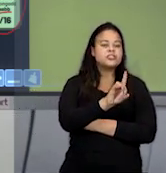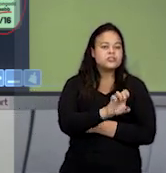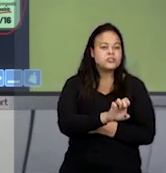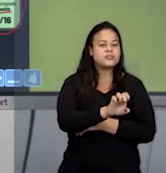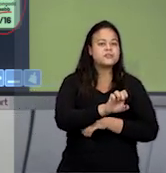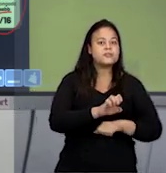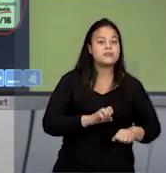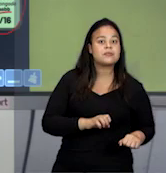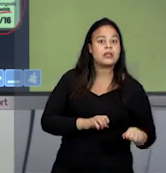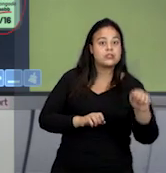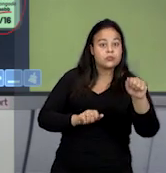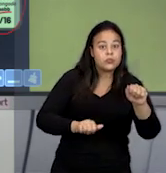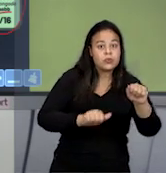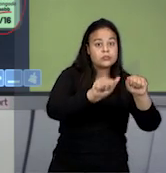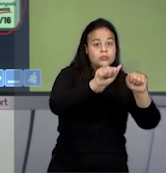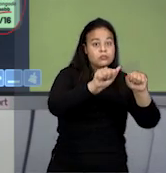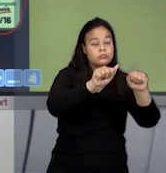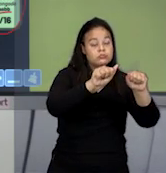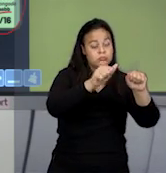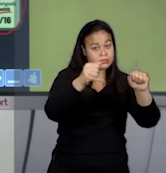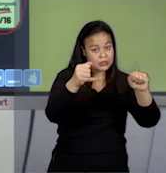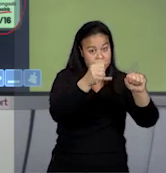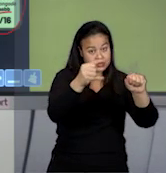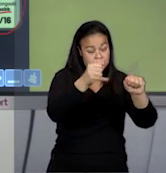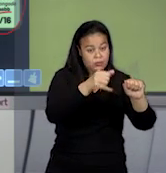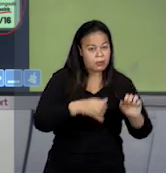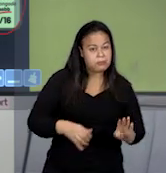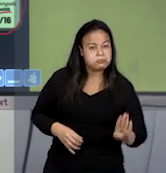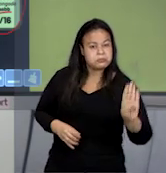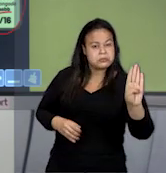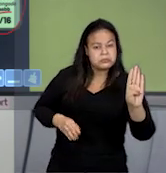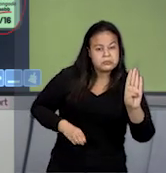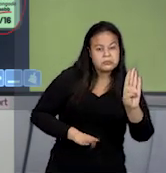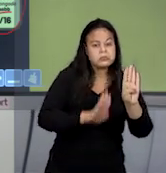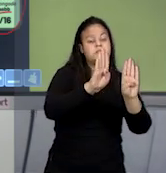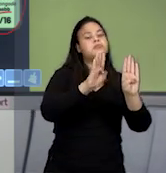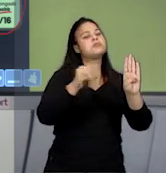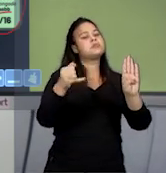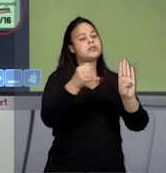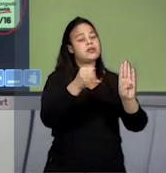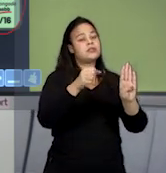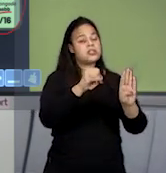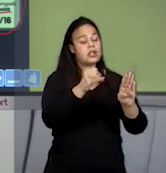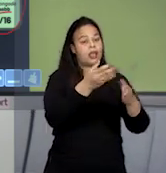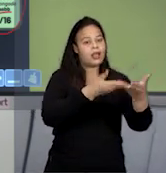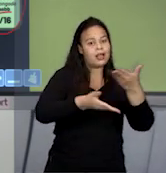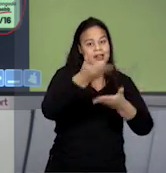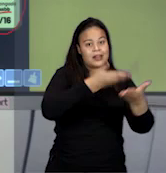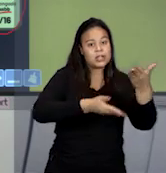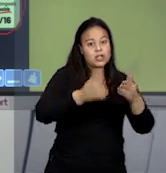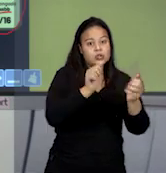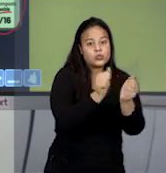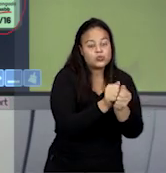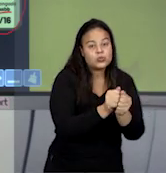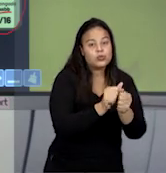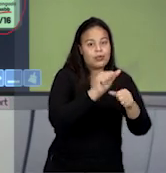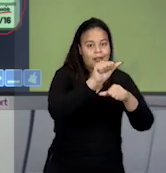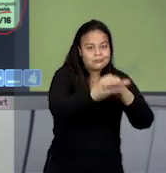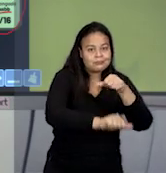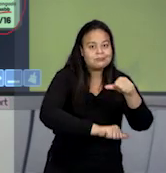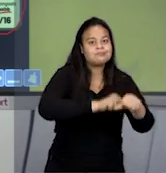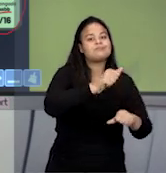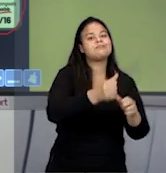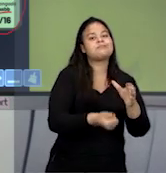traço. Porque, independente, se os dois estão no mesmo, manifestando juntos, a minha forma, então, ela se transforma em